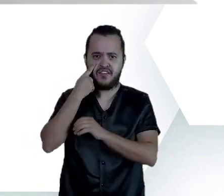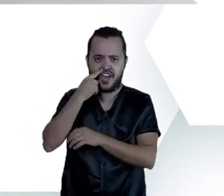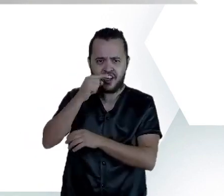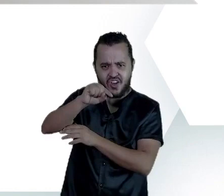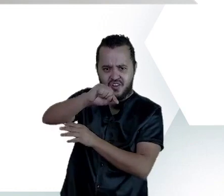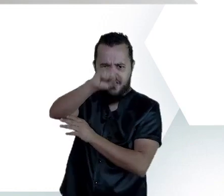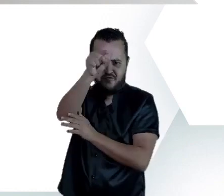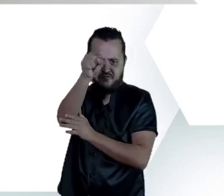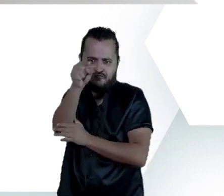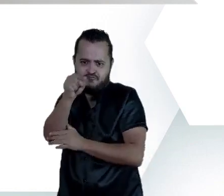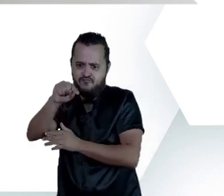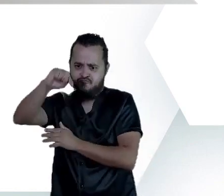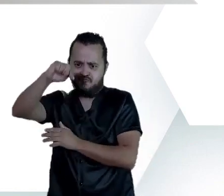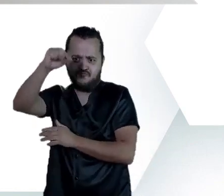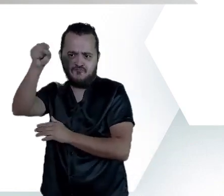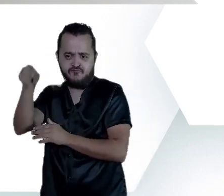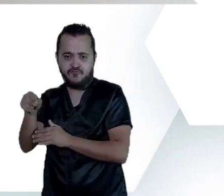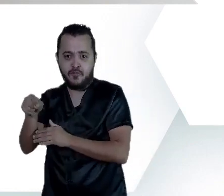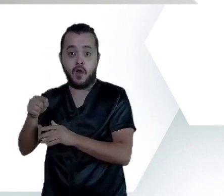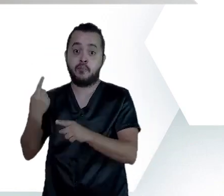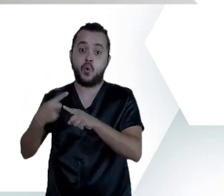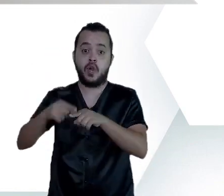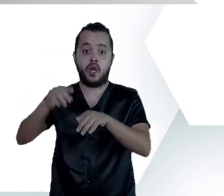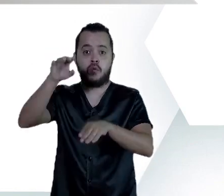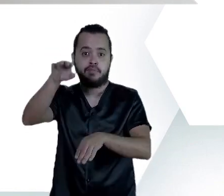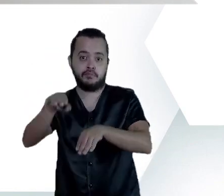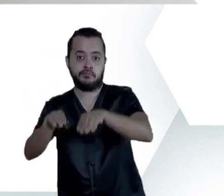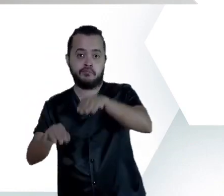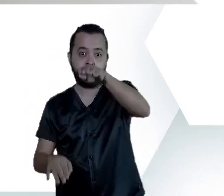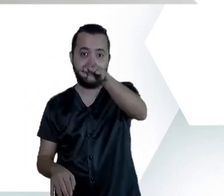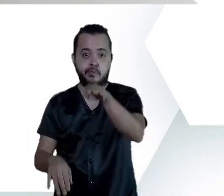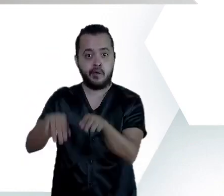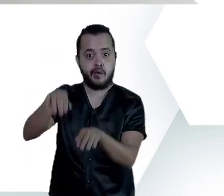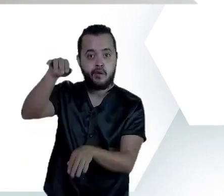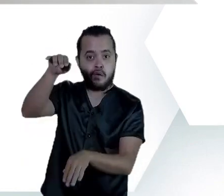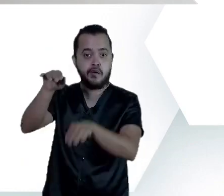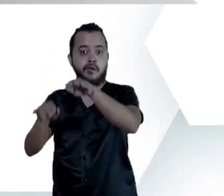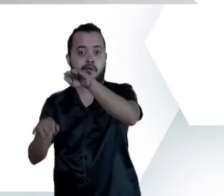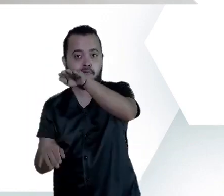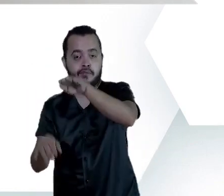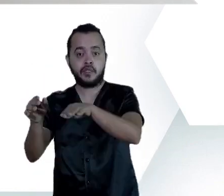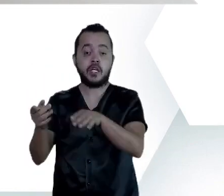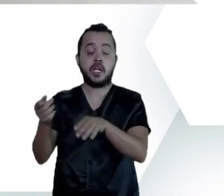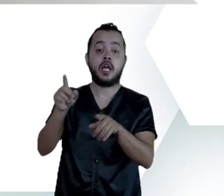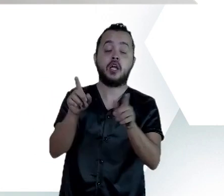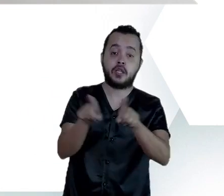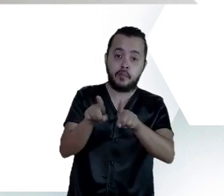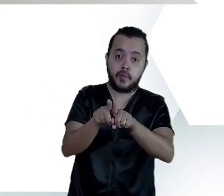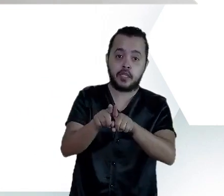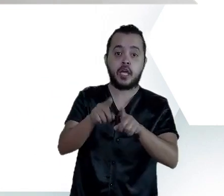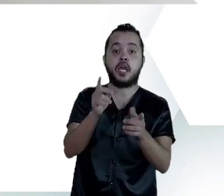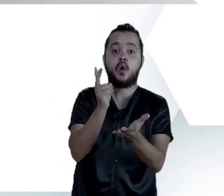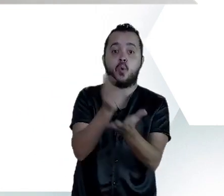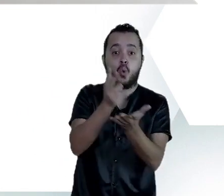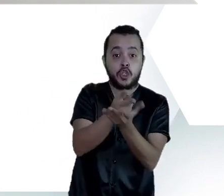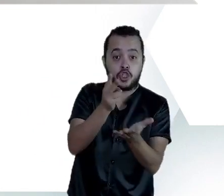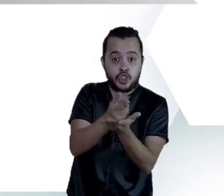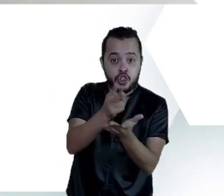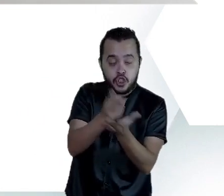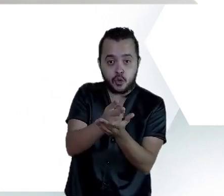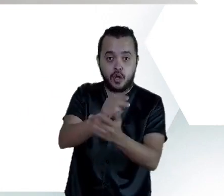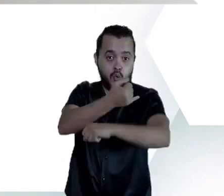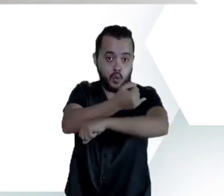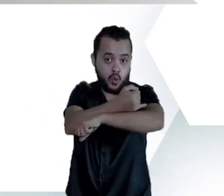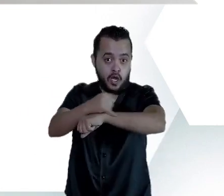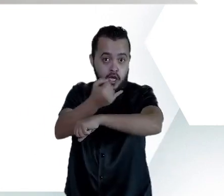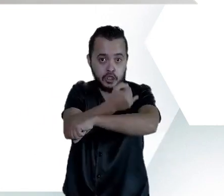daqui significa que é alternada, beleza? Aqui eu tenho a parte da corrente contínua, tá? Aqui